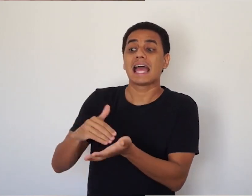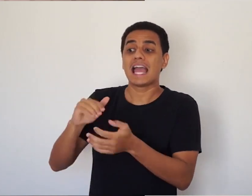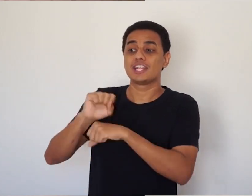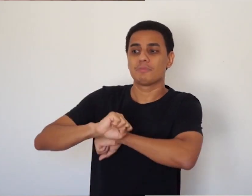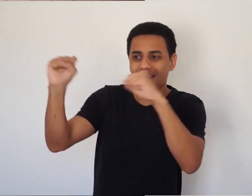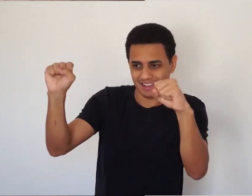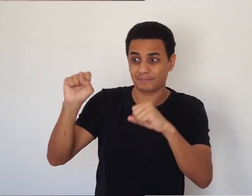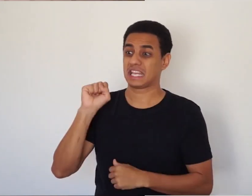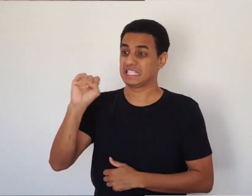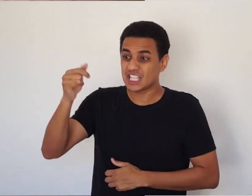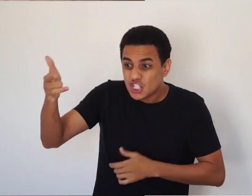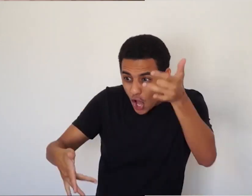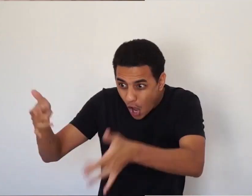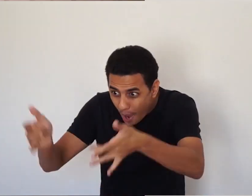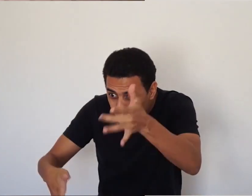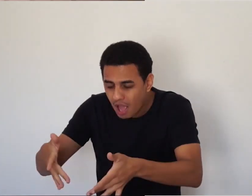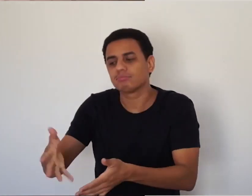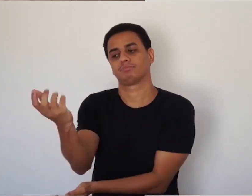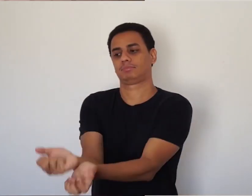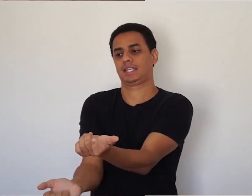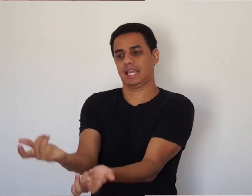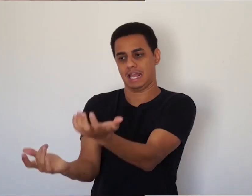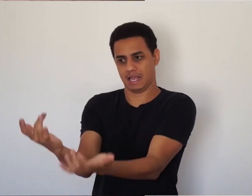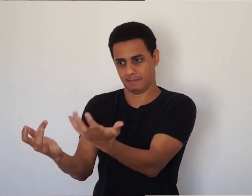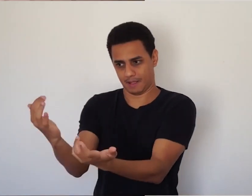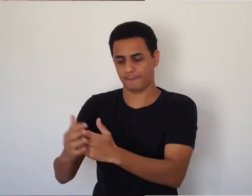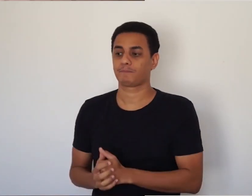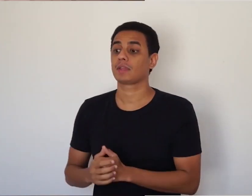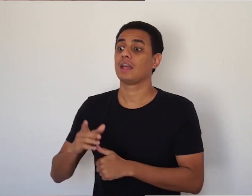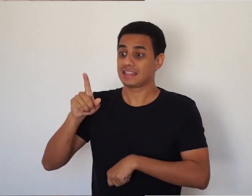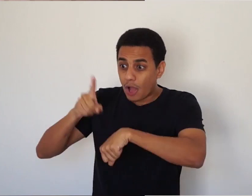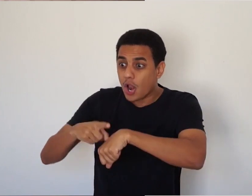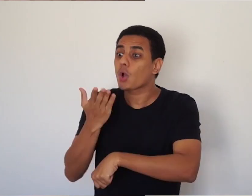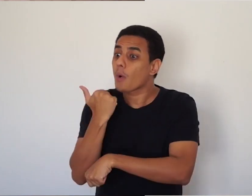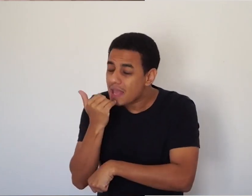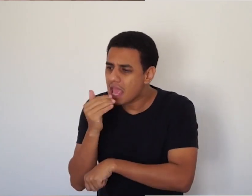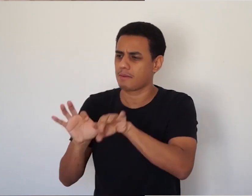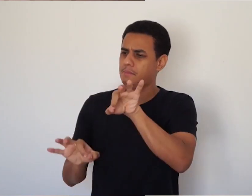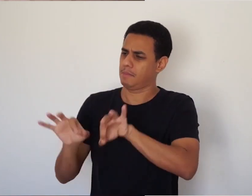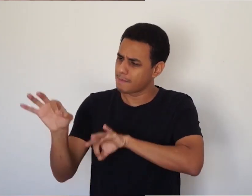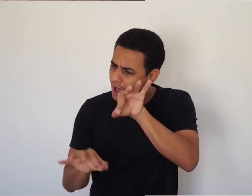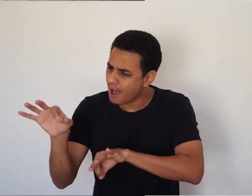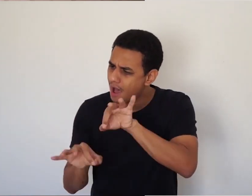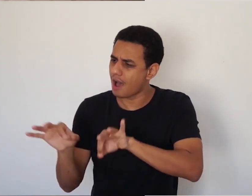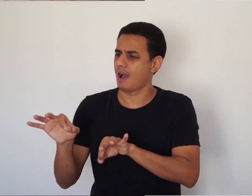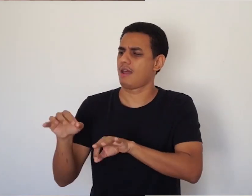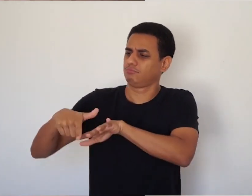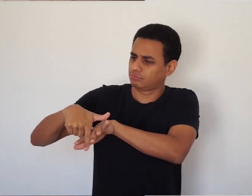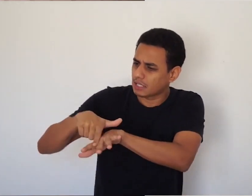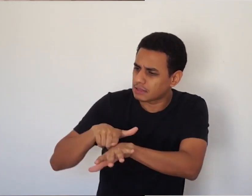até pela manhã. Caso isso aconteça, queimem o que restar. Ao comerem, estejam prontos para